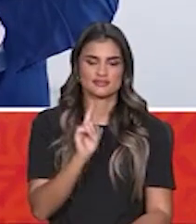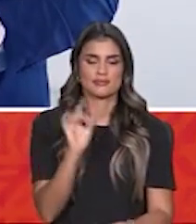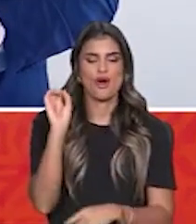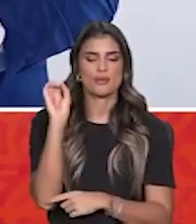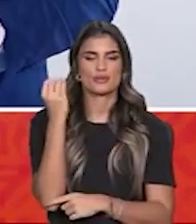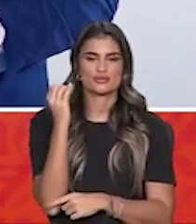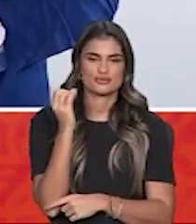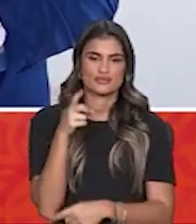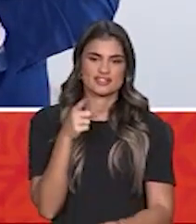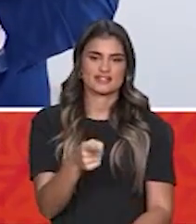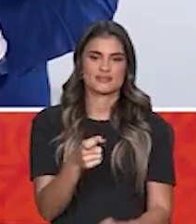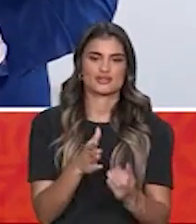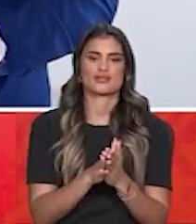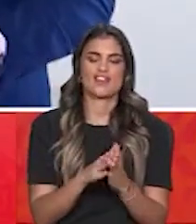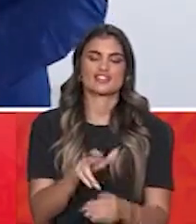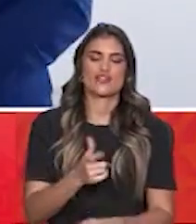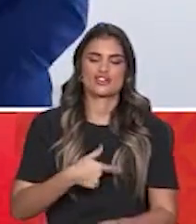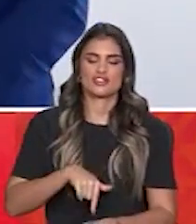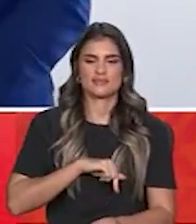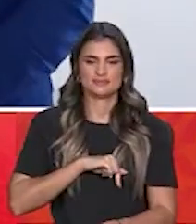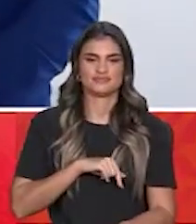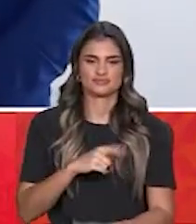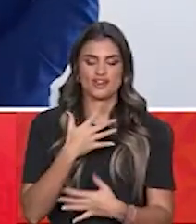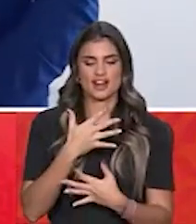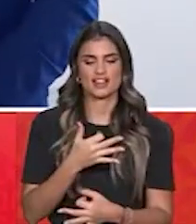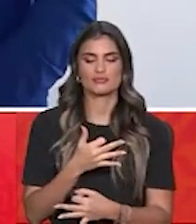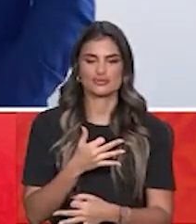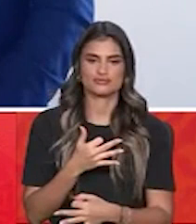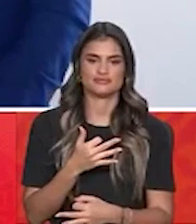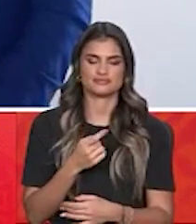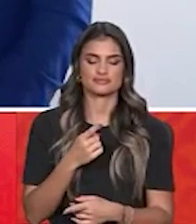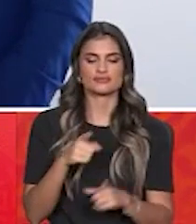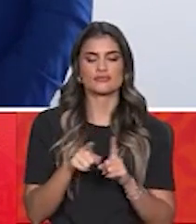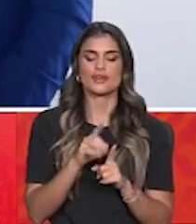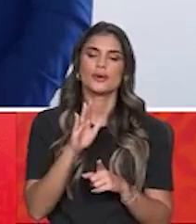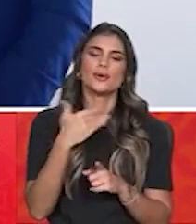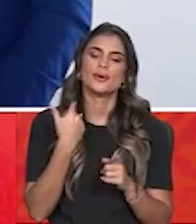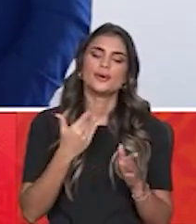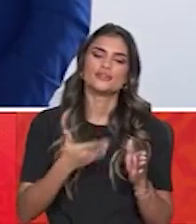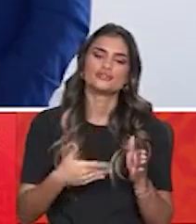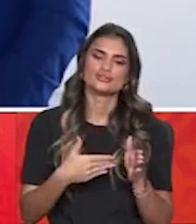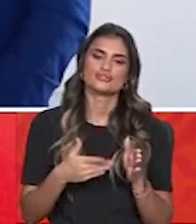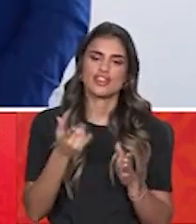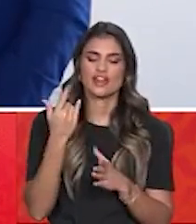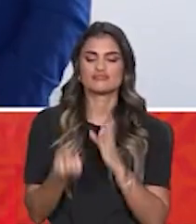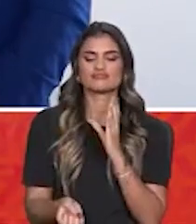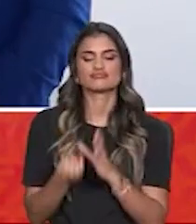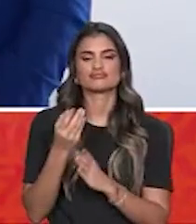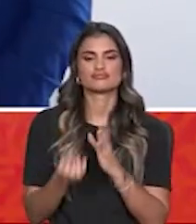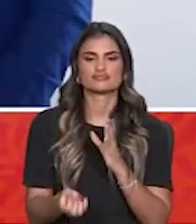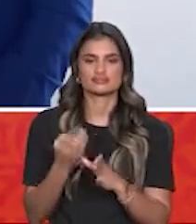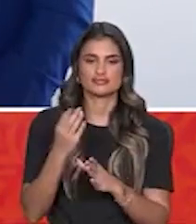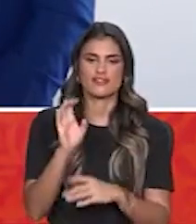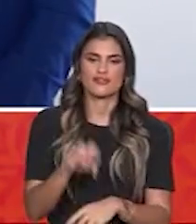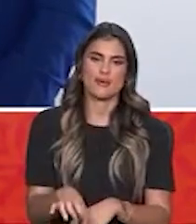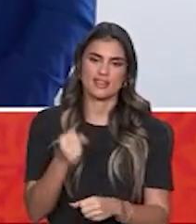Óbidos, para ti e para toda a nossa região. Acreditamos muito nos teus dotes culinários, na tua inovação e criatividade, na tua grande